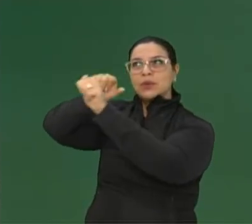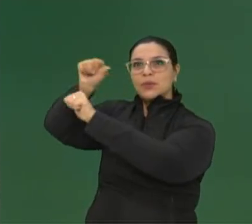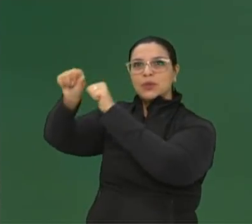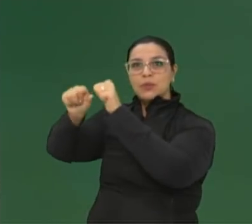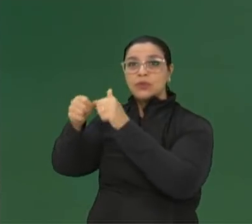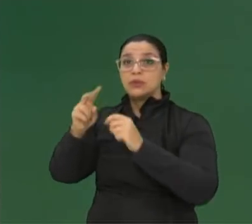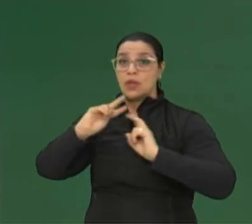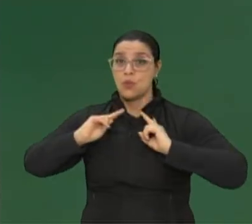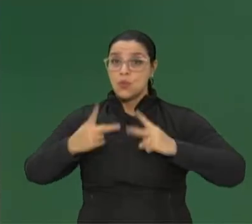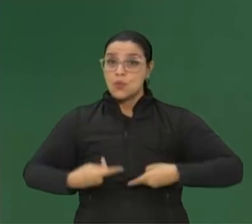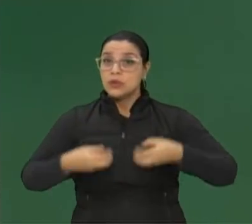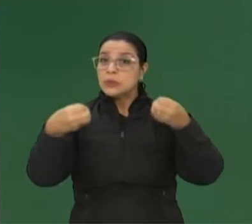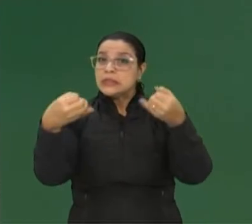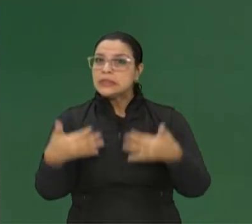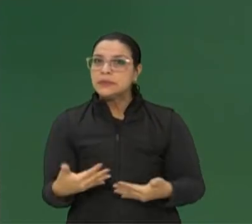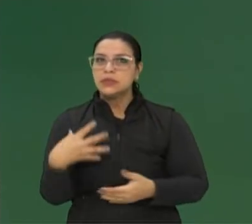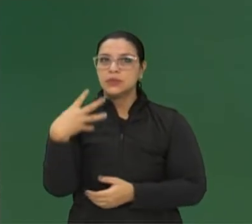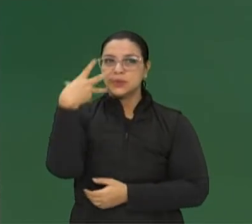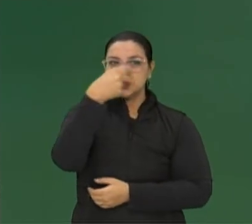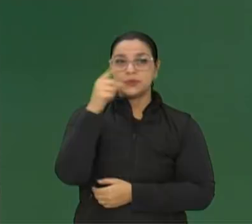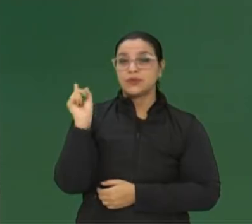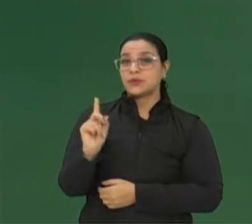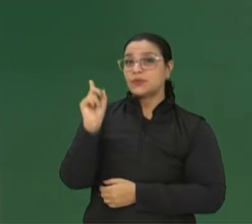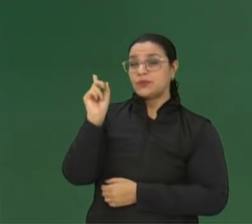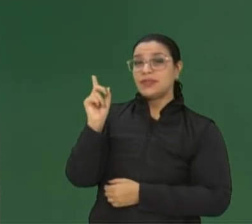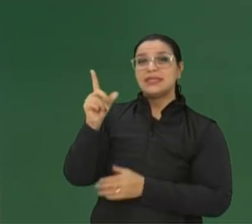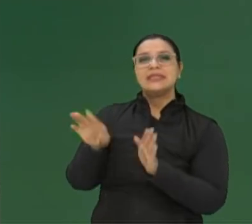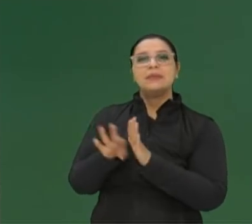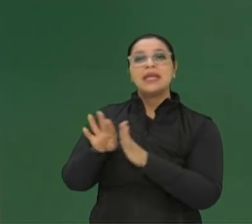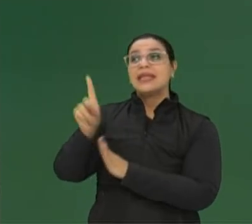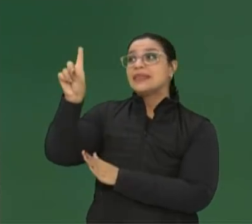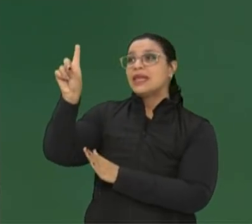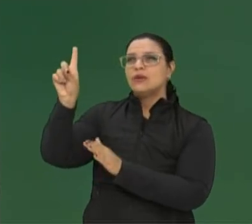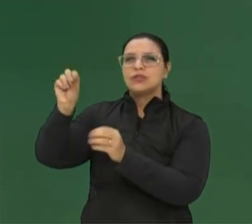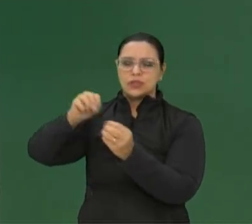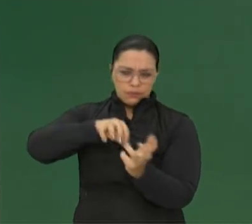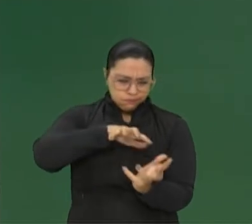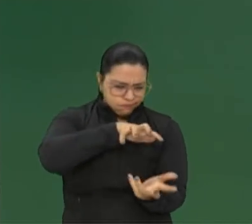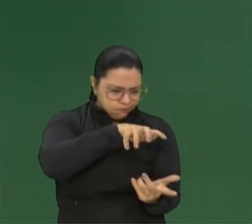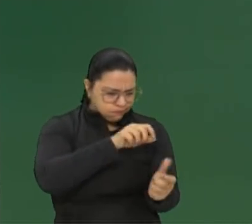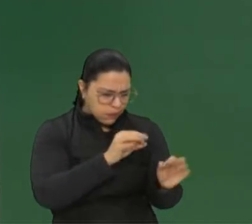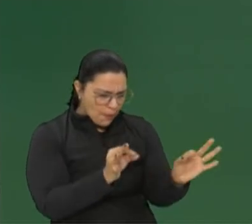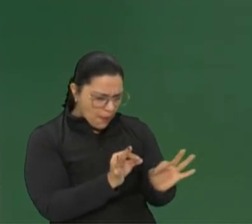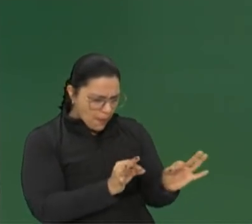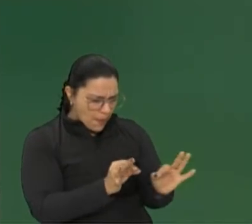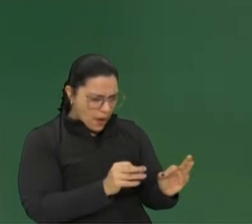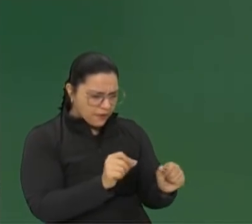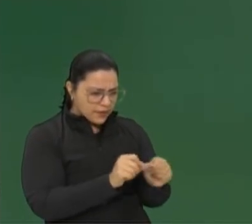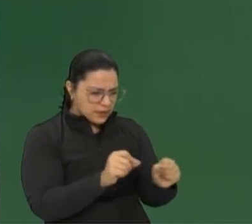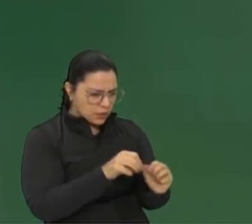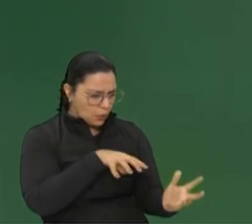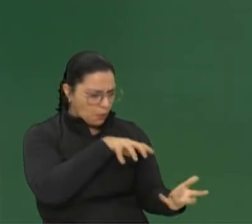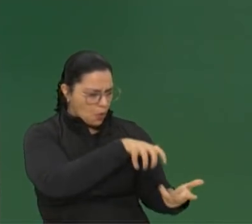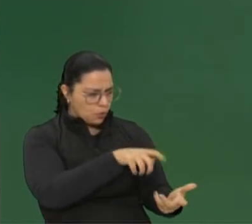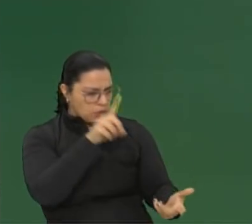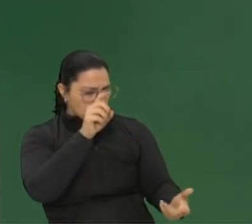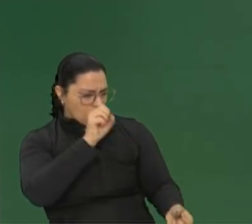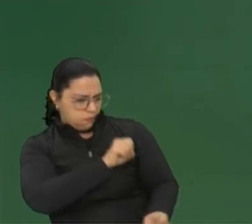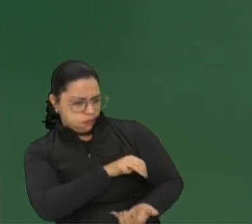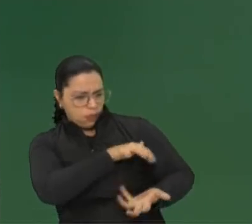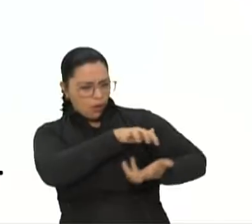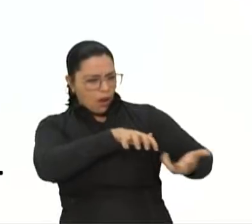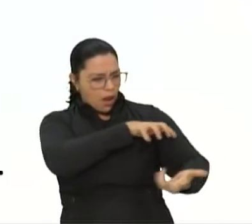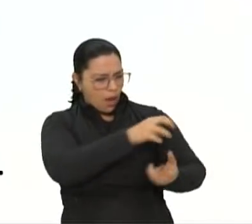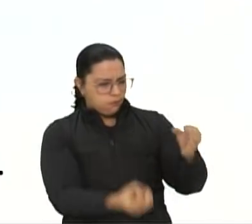mundo, né? No outro quadro anterior nós tínhamos justamente, né, Deus criando o mundo ali com proporção, então ele pensando no mundo e aqui o